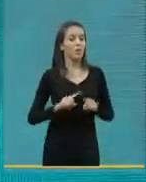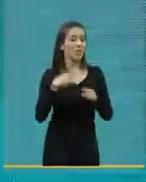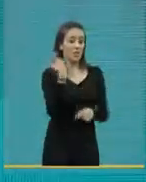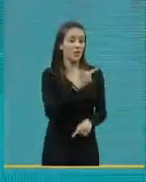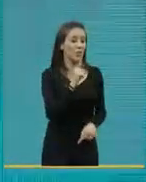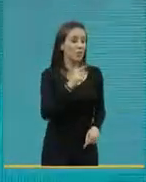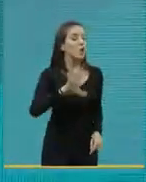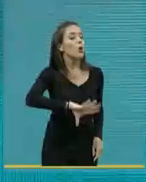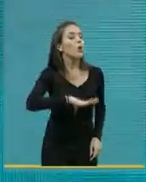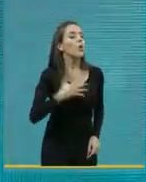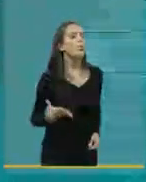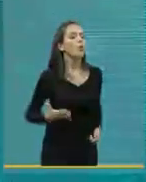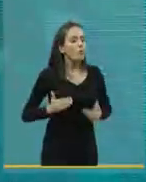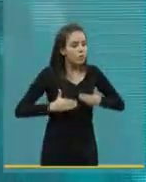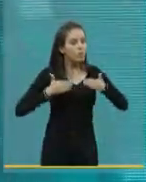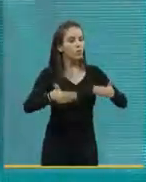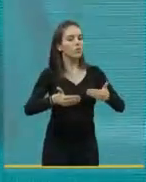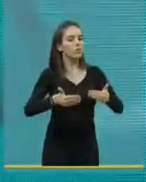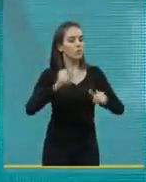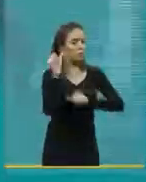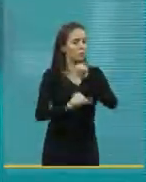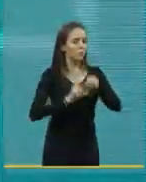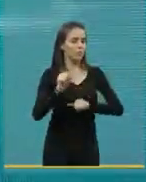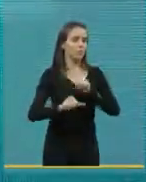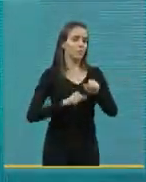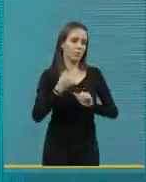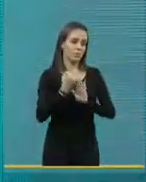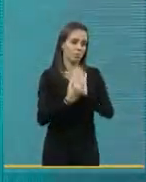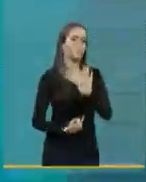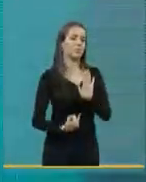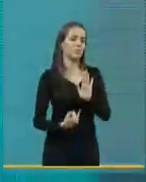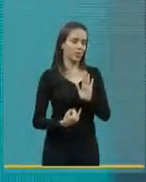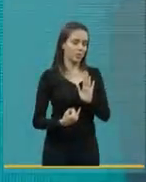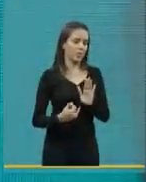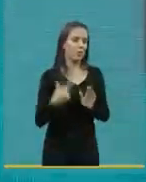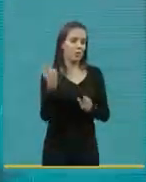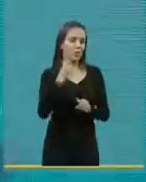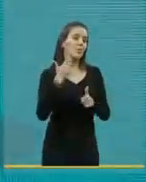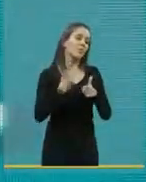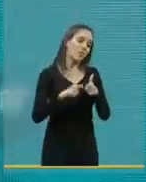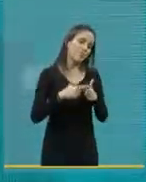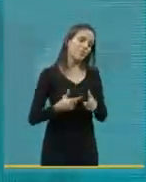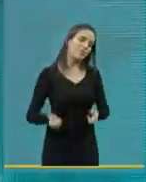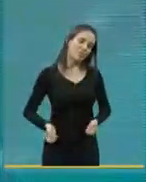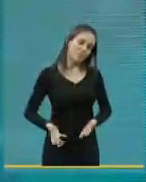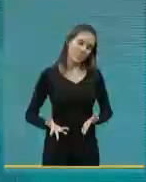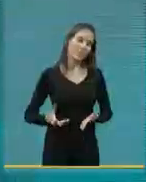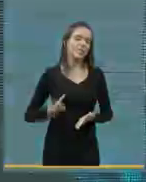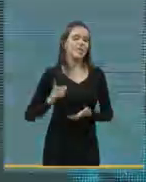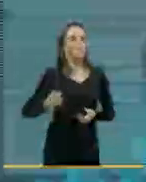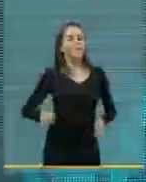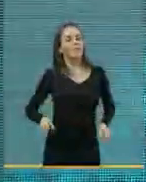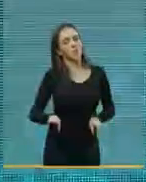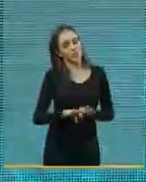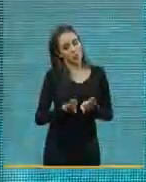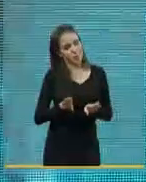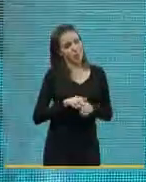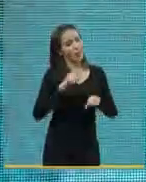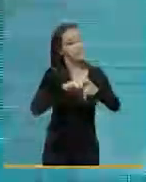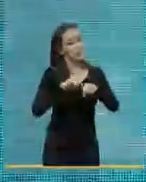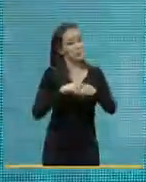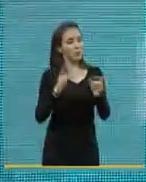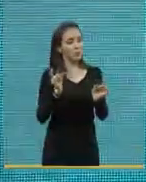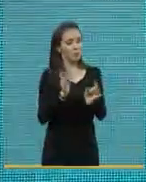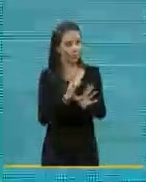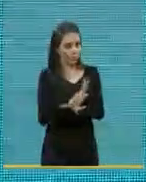de enfrentar as reformas que constitucionalmente leva as despesas do brasil para o ritmo tempo esgotado